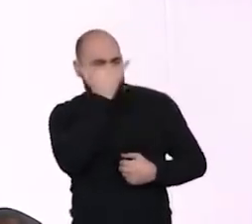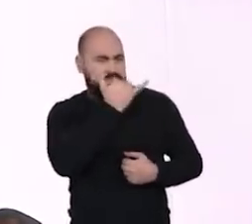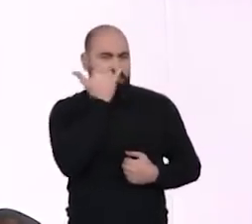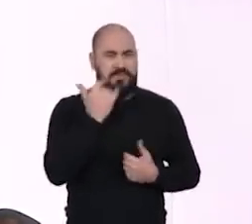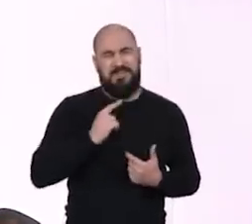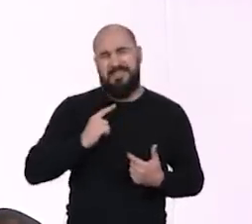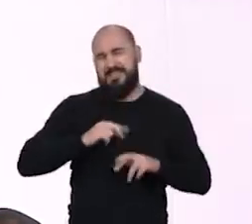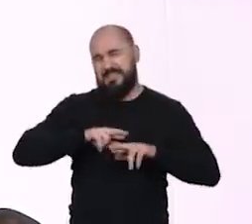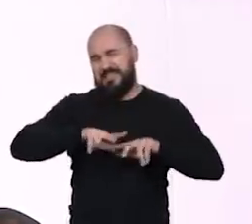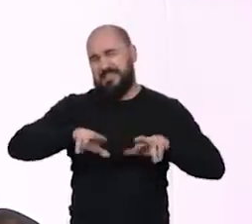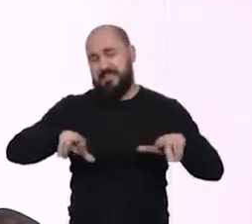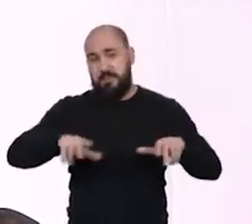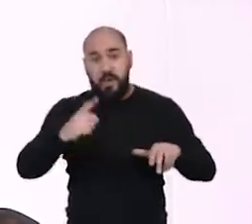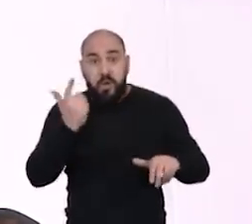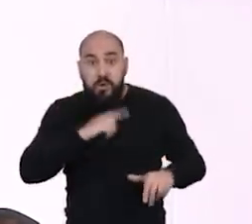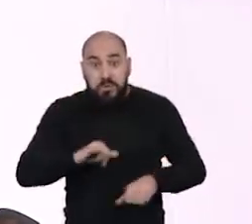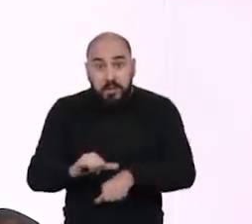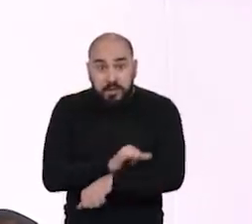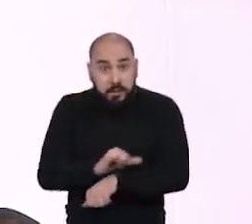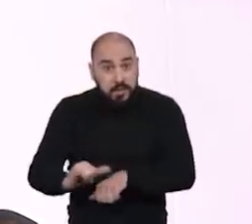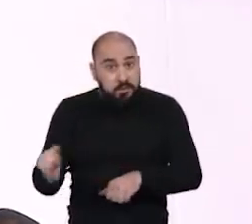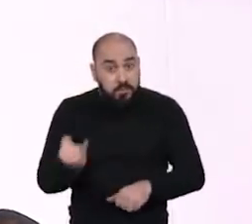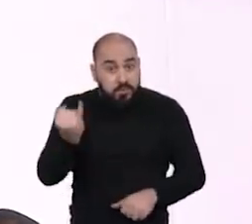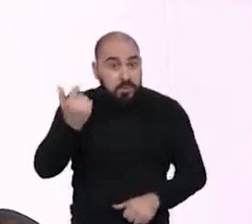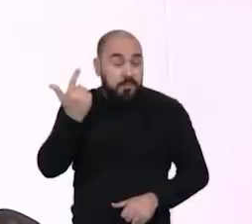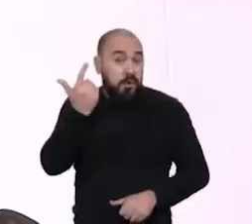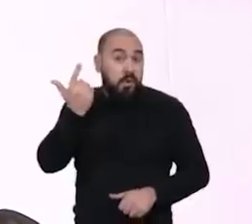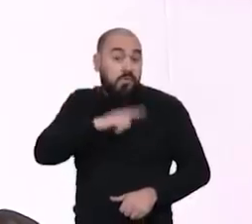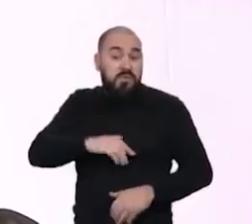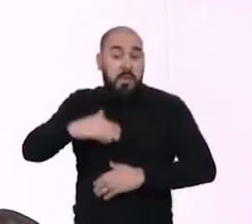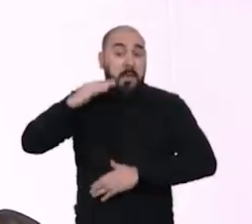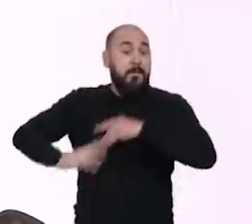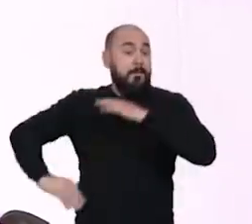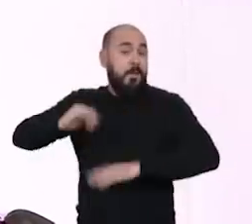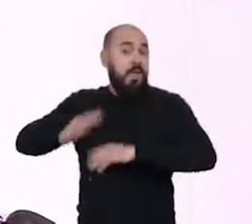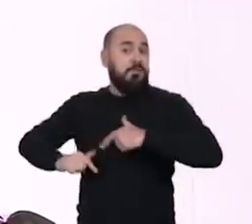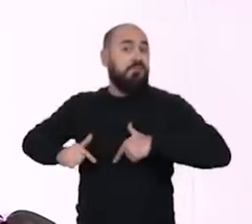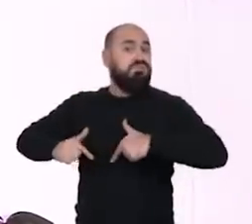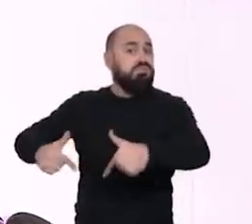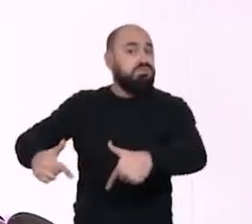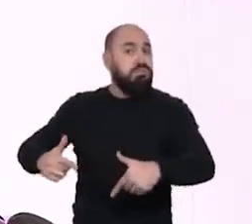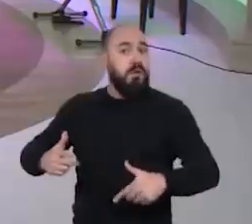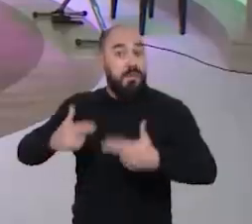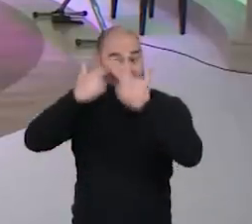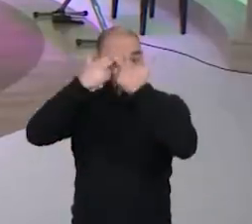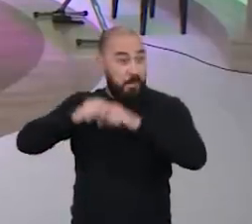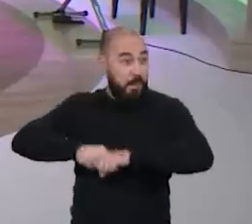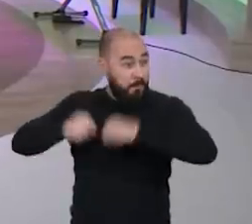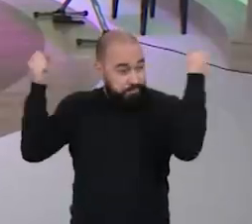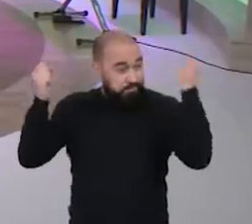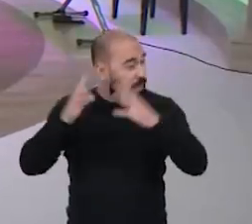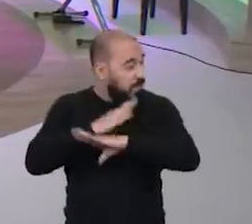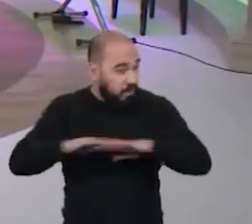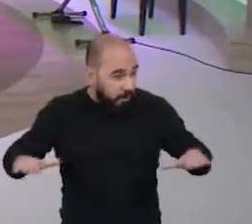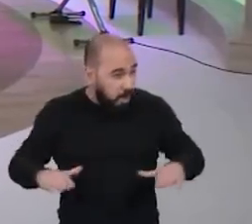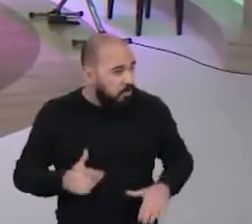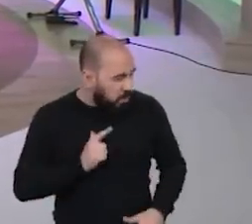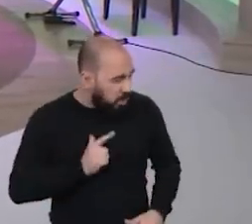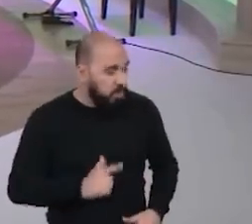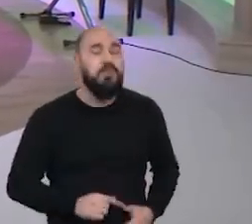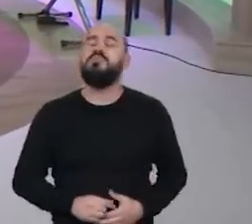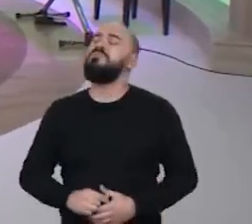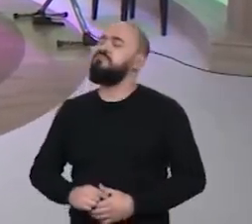ferramentas importantes, práticas, aqui nessa revista para lidar com os traumas? Sem dúvidas. Aí, além das dicas